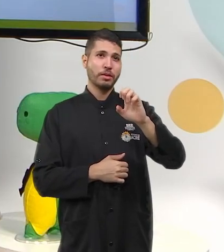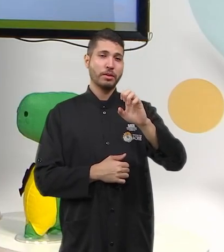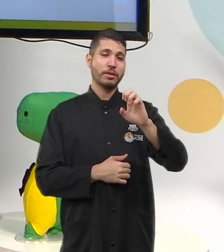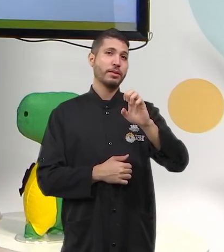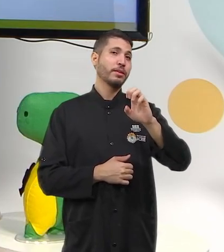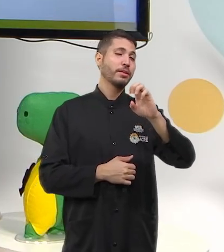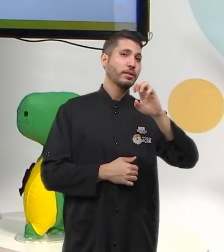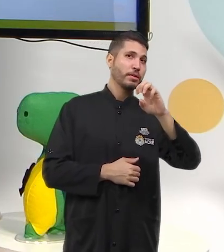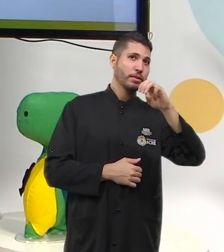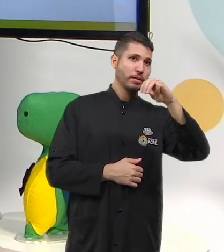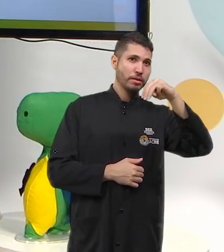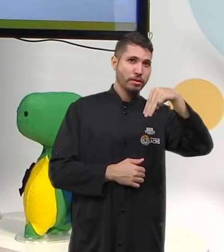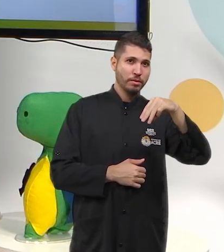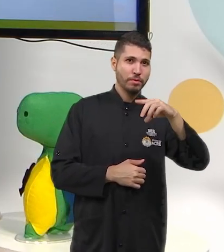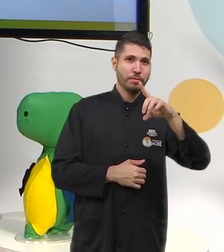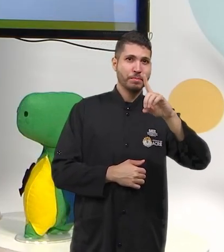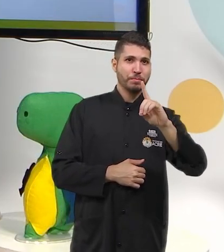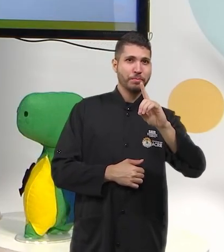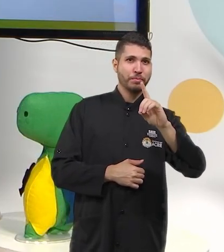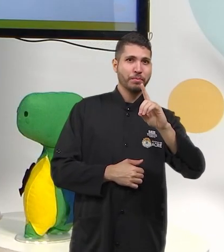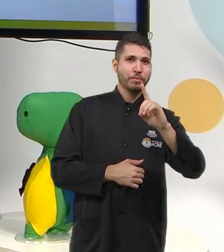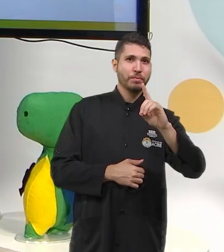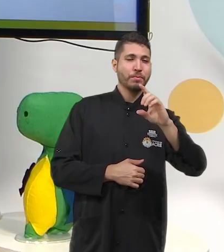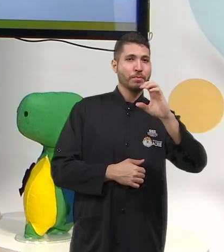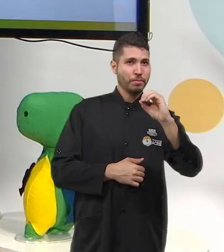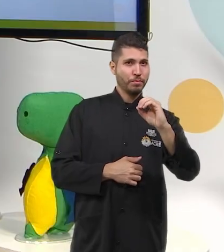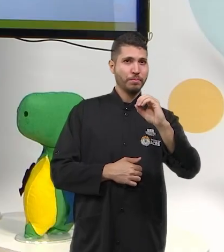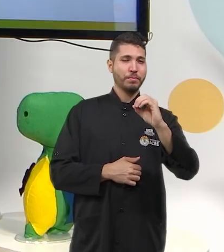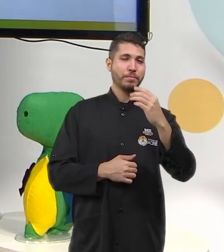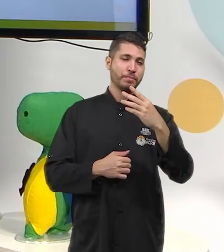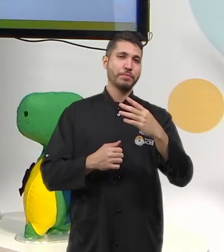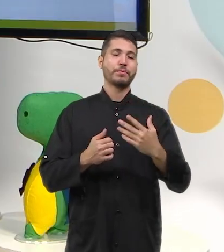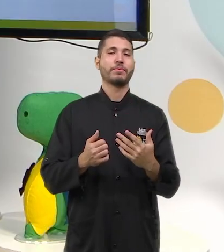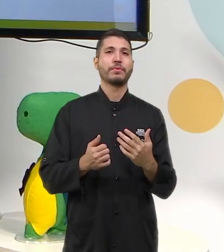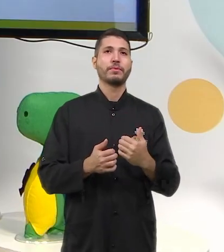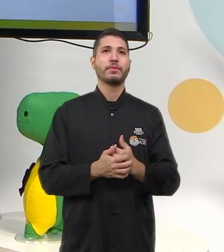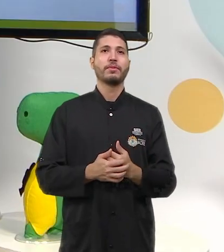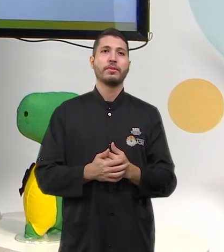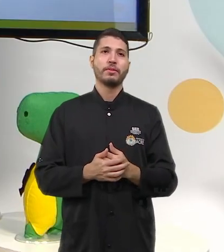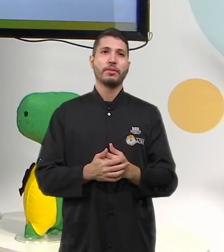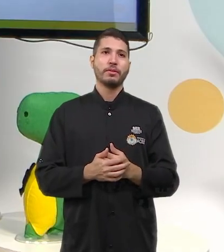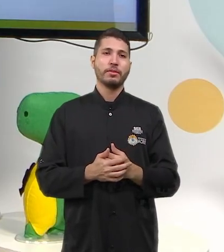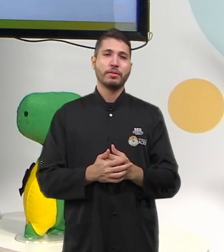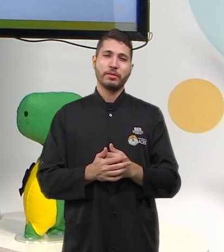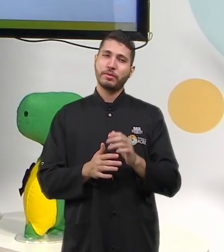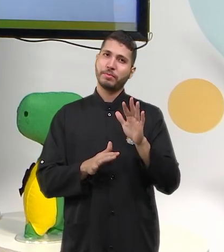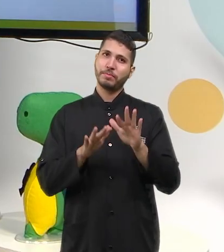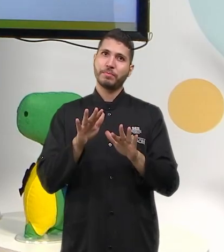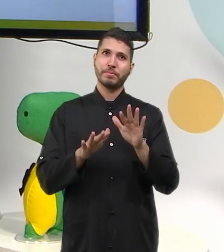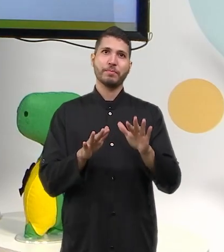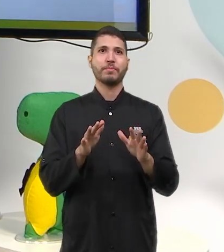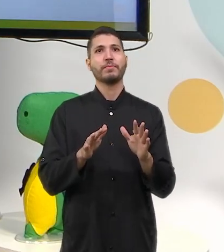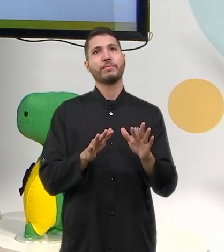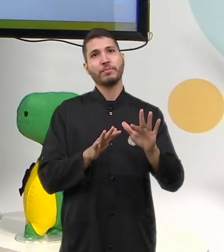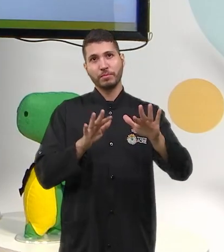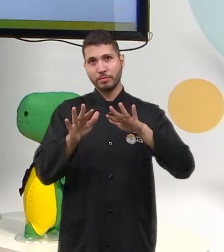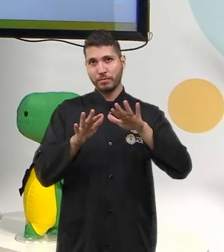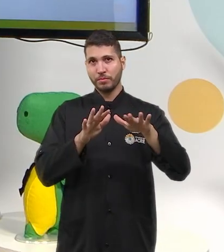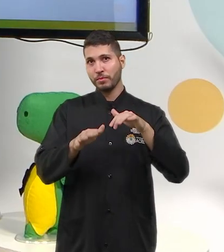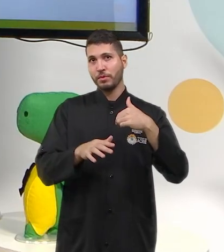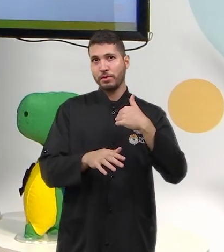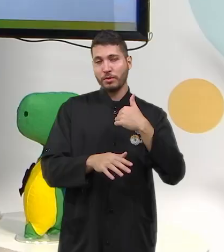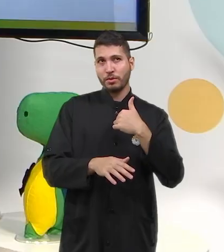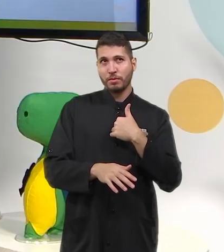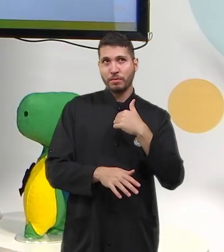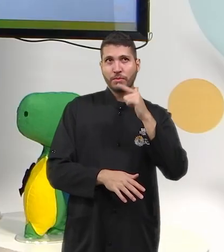chute. Não é trabalho de flexibilidade, aqui é a calça que impede, mas entender que, a depender do movimento, eu vou ter